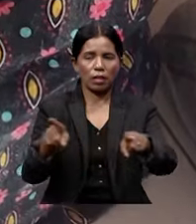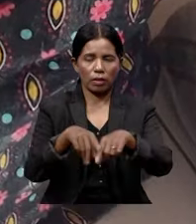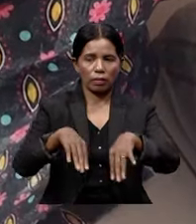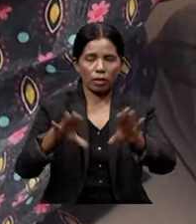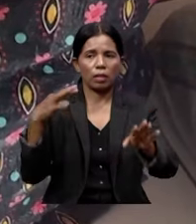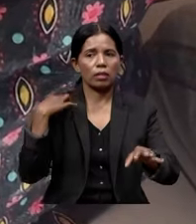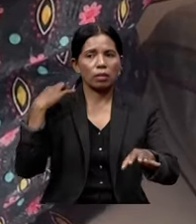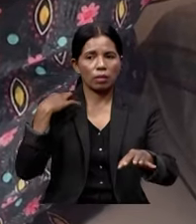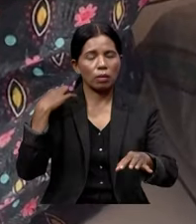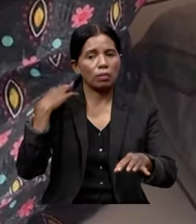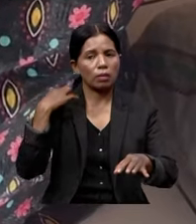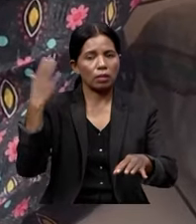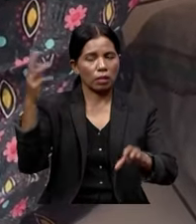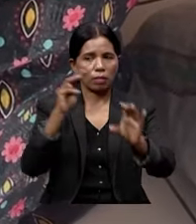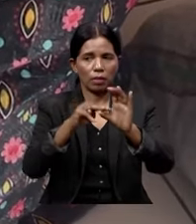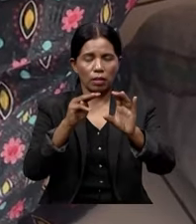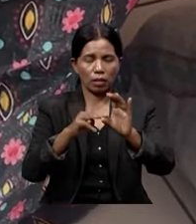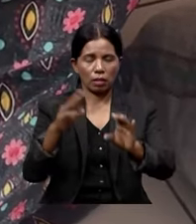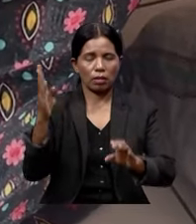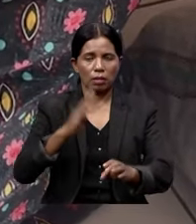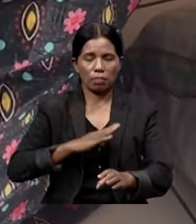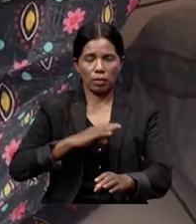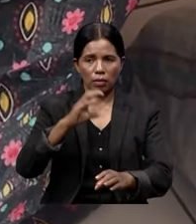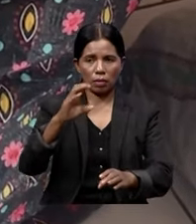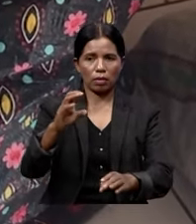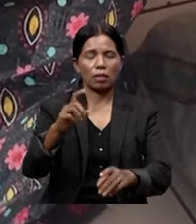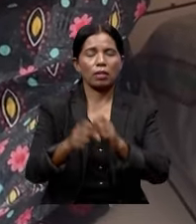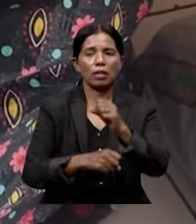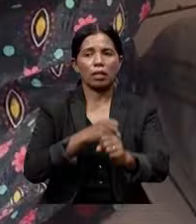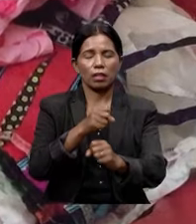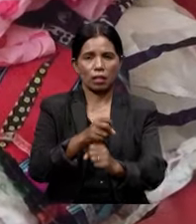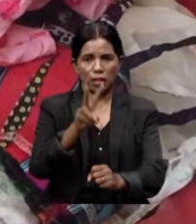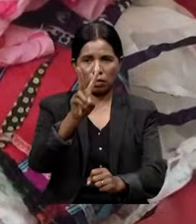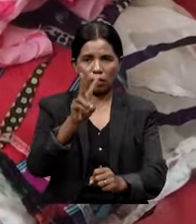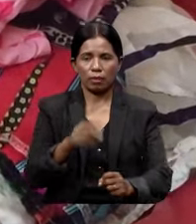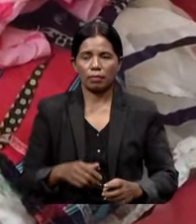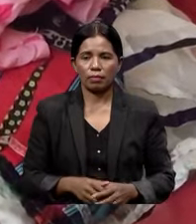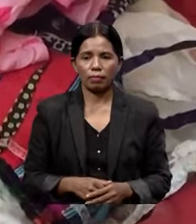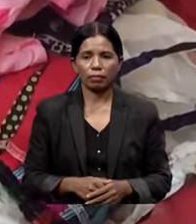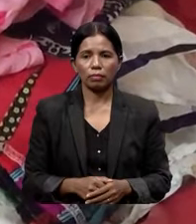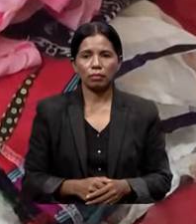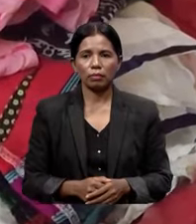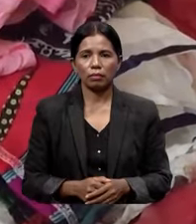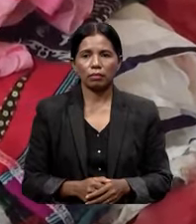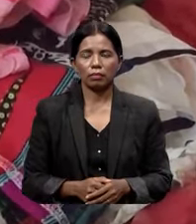faan ropa iha area mercado Vila Nova Baucau durante tinan rua nialaran. Feliciano Fernandes Belo, GMN.